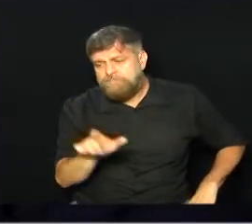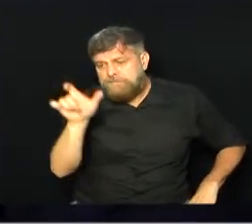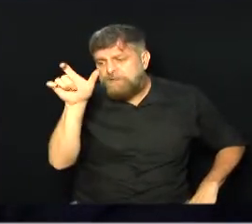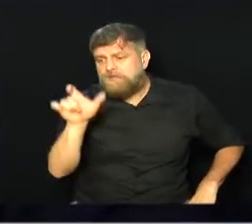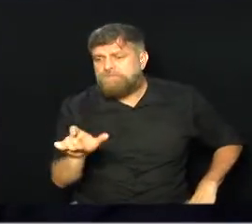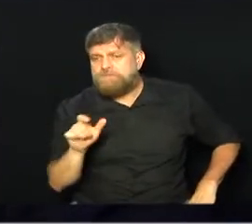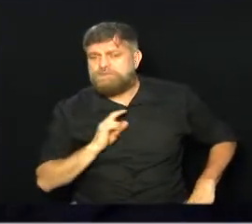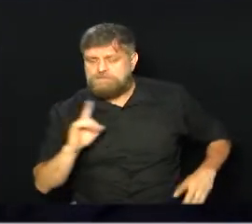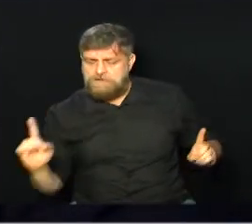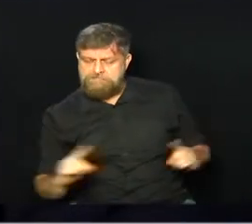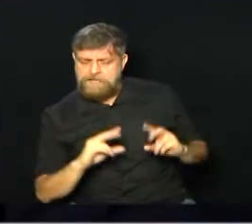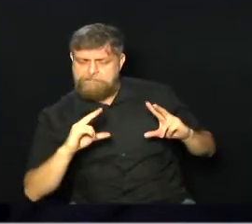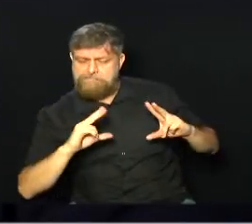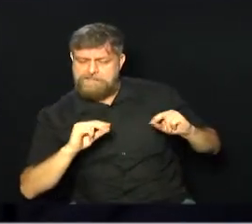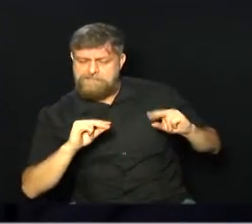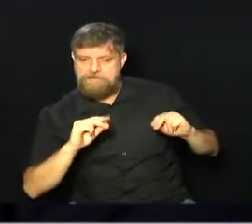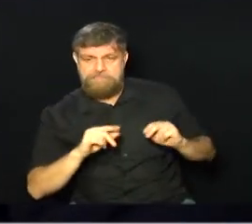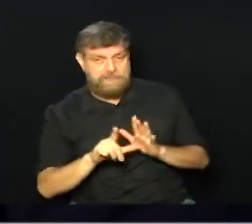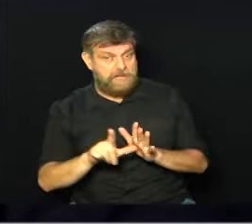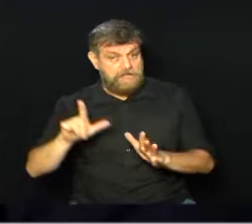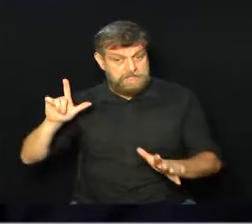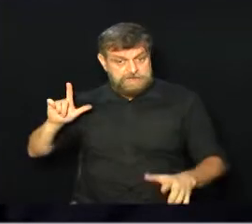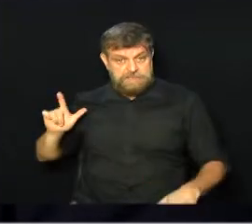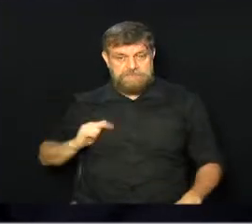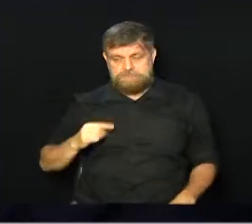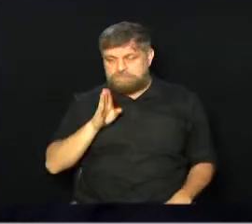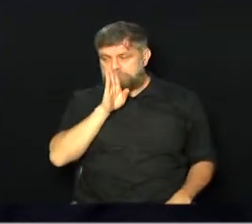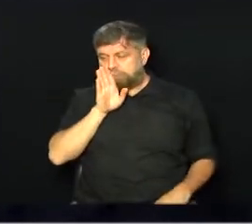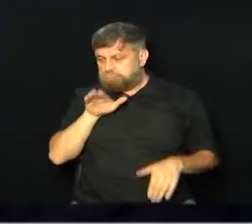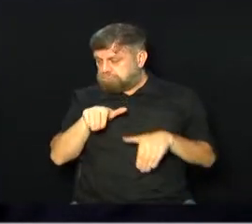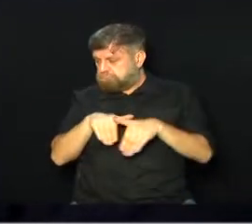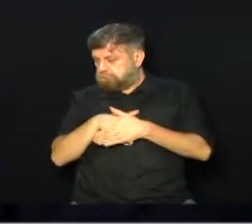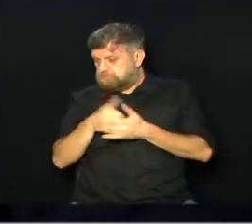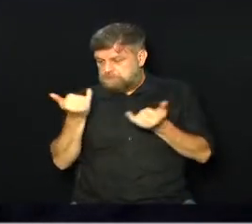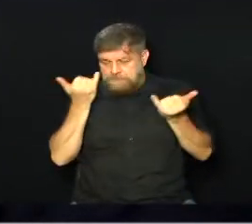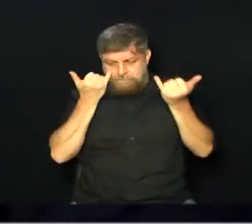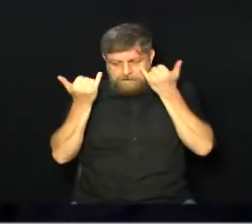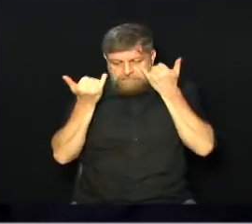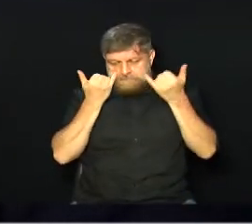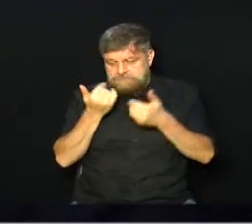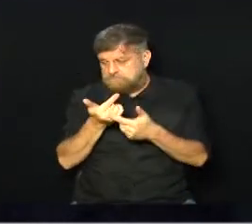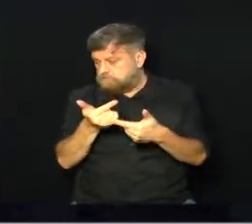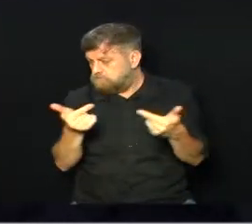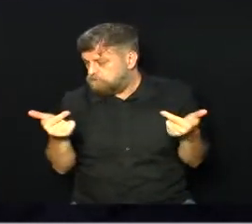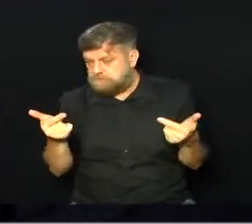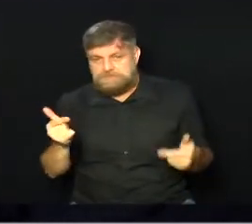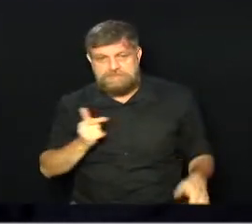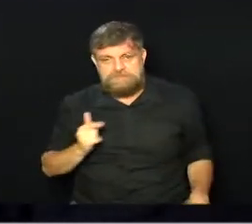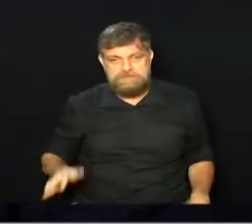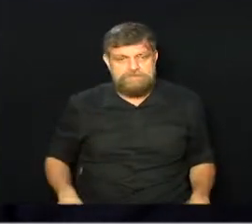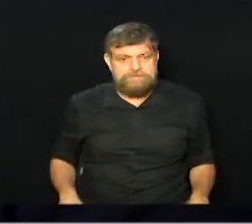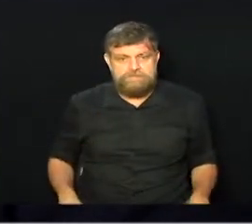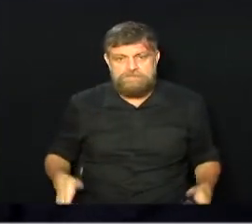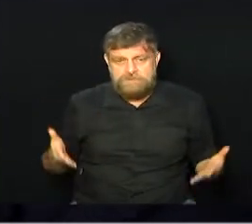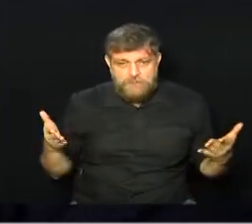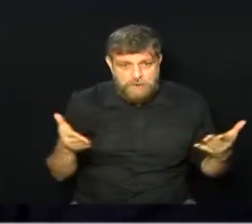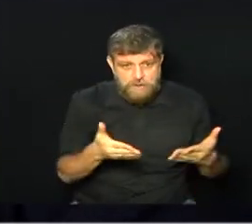questionar com você sobre futebol. Antigamente, como não tinha muita parte analítica, tipo análise de desempenho